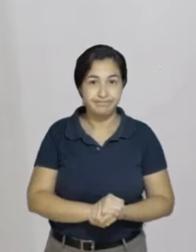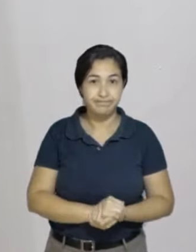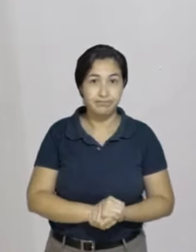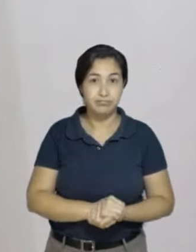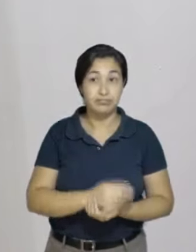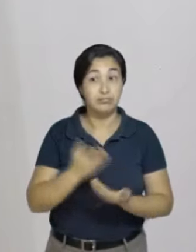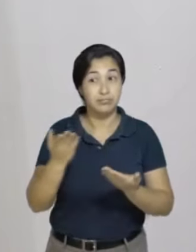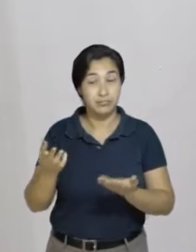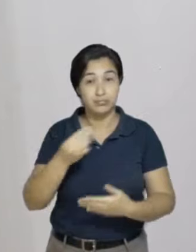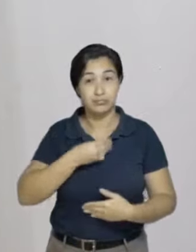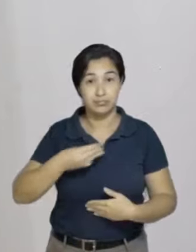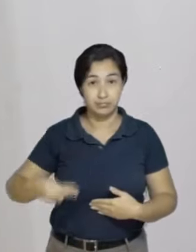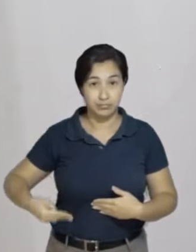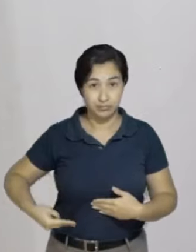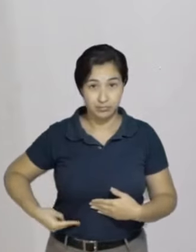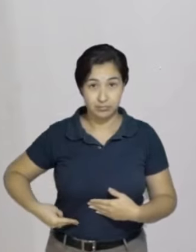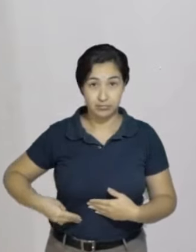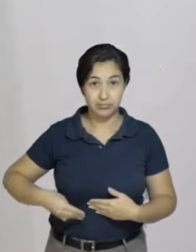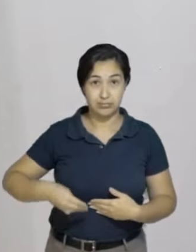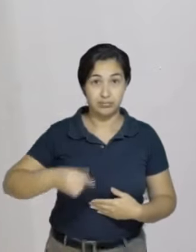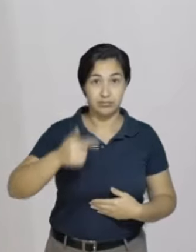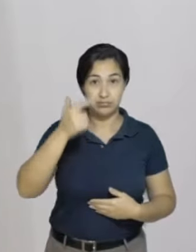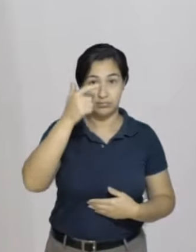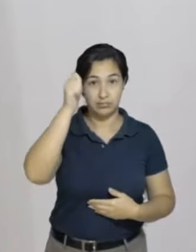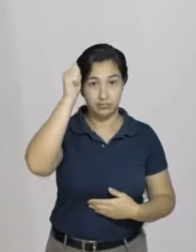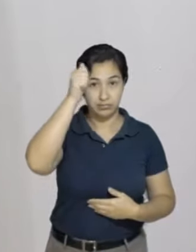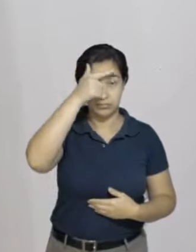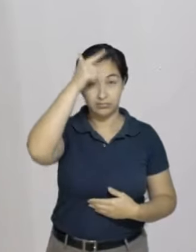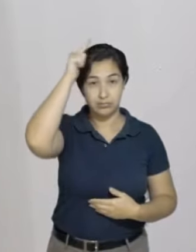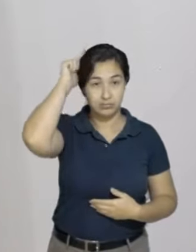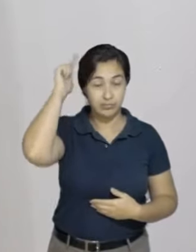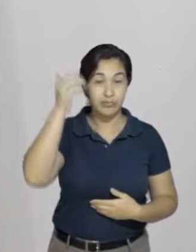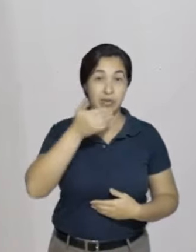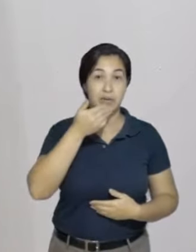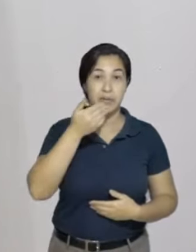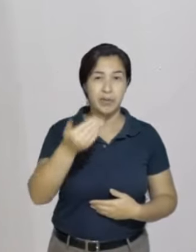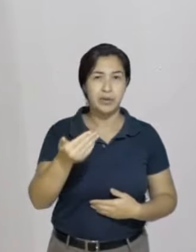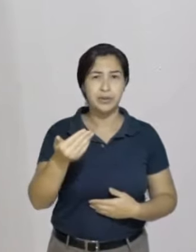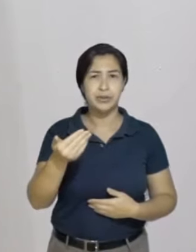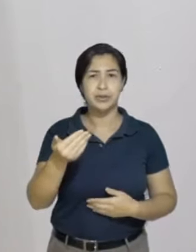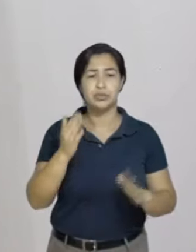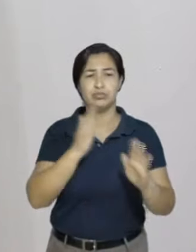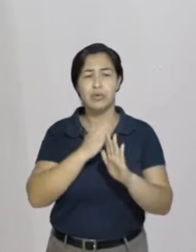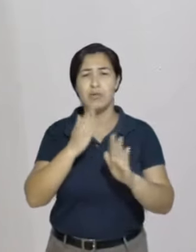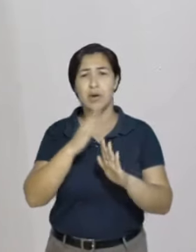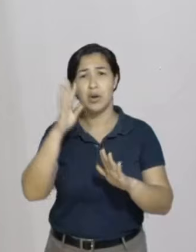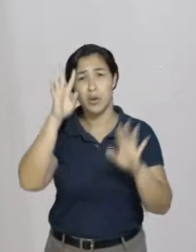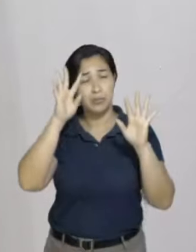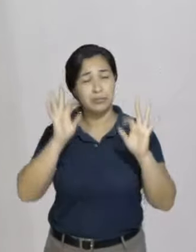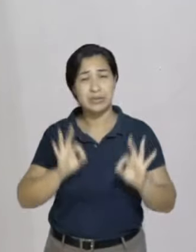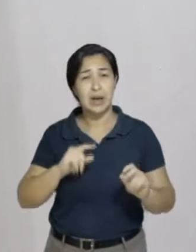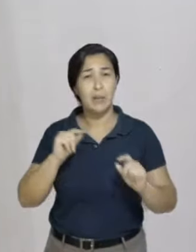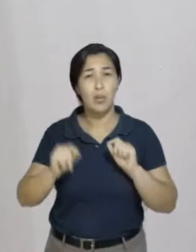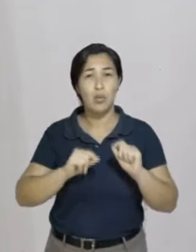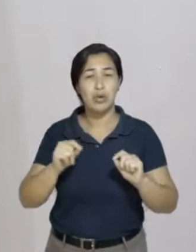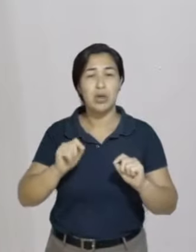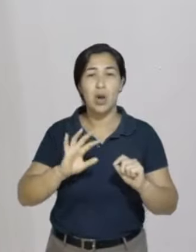Alexandre de Moraes pediu vistas Mas não sabemos o que ainda vai sair disso